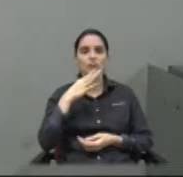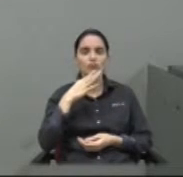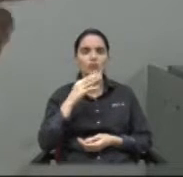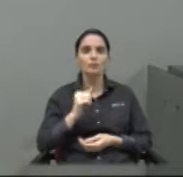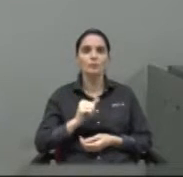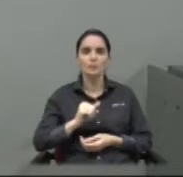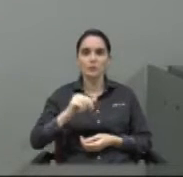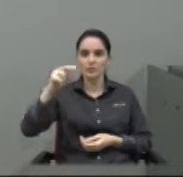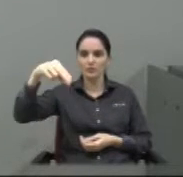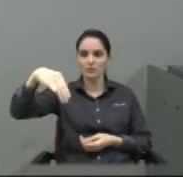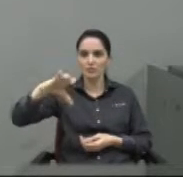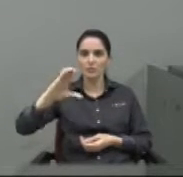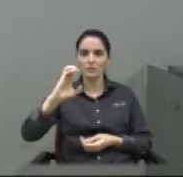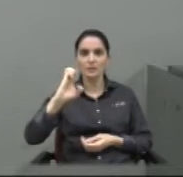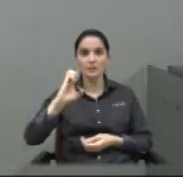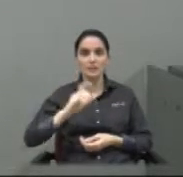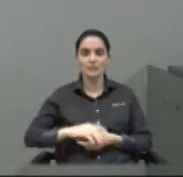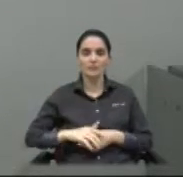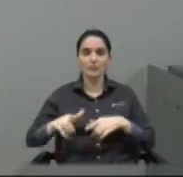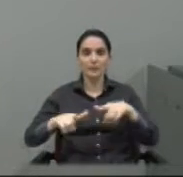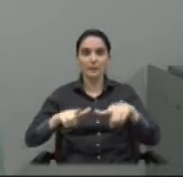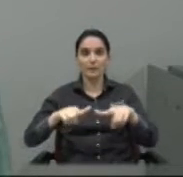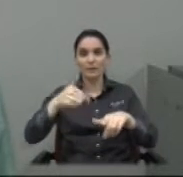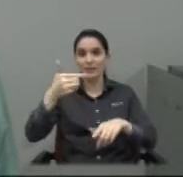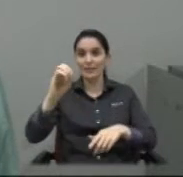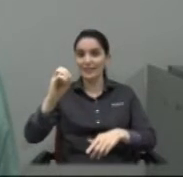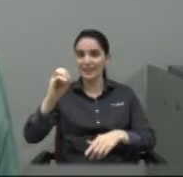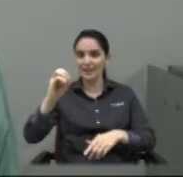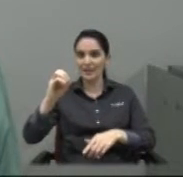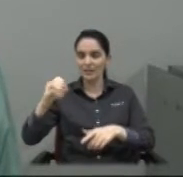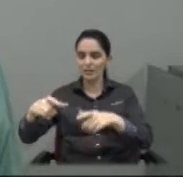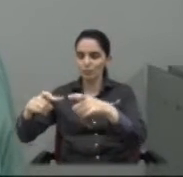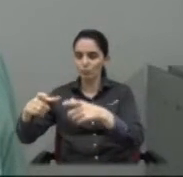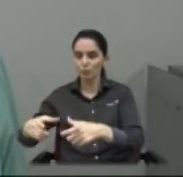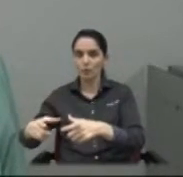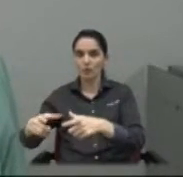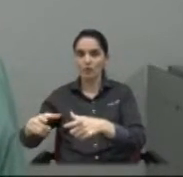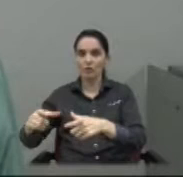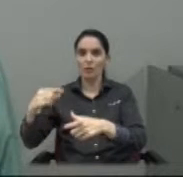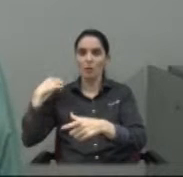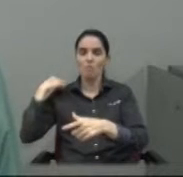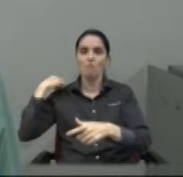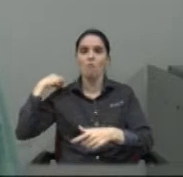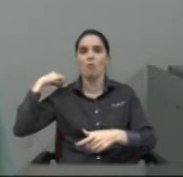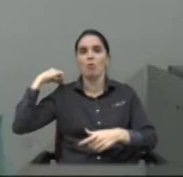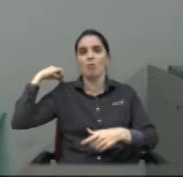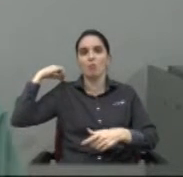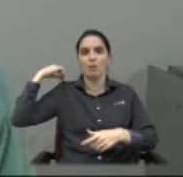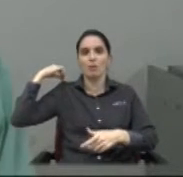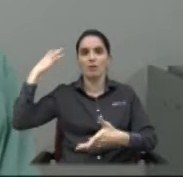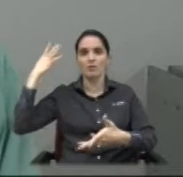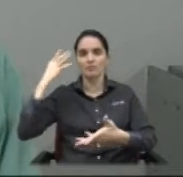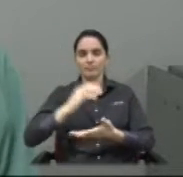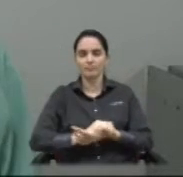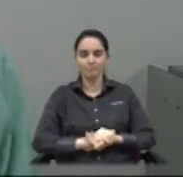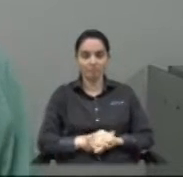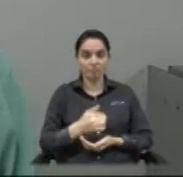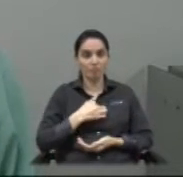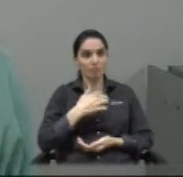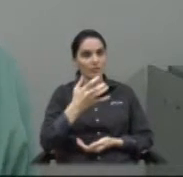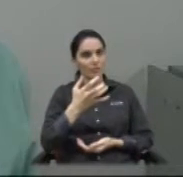10 instituições de maneira voluntária. 10 instituições. Então, eu